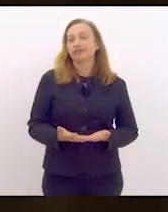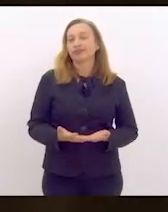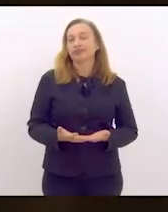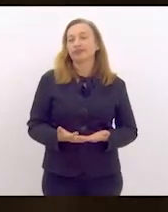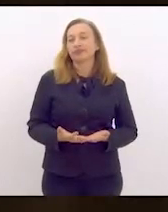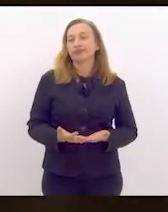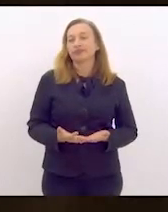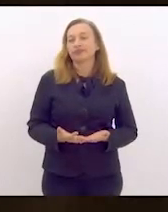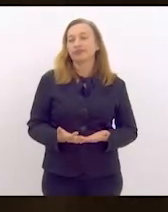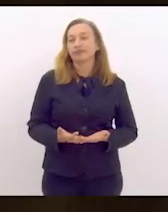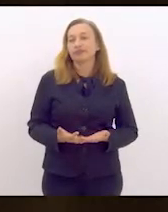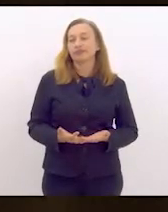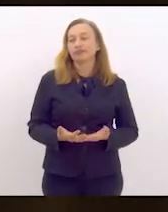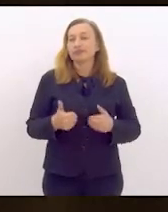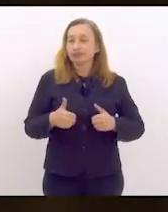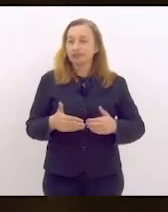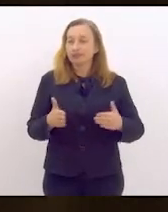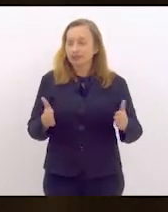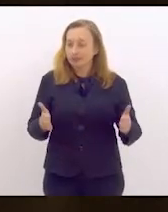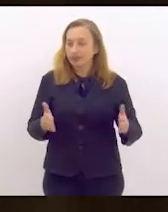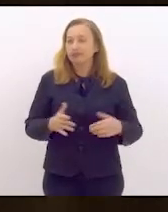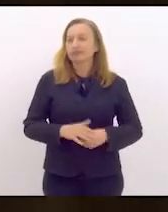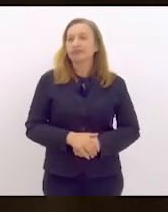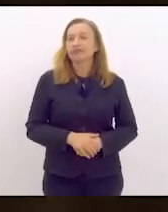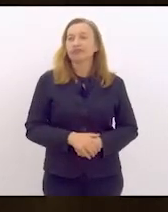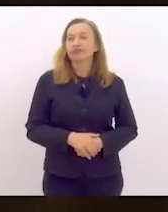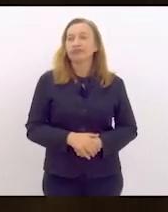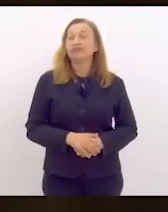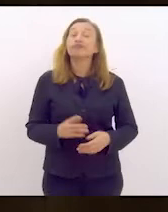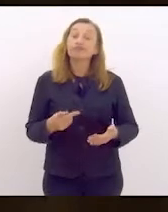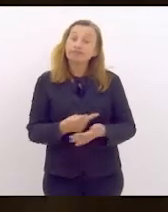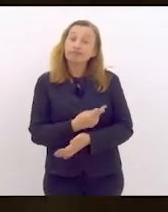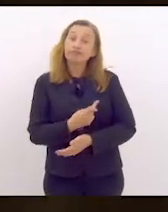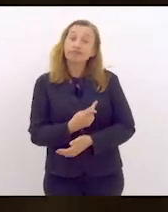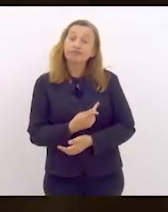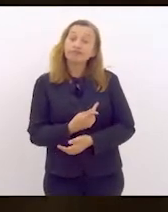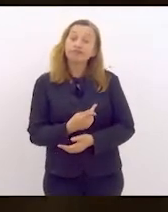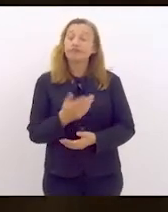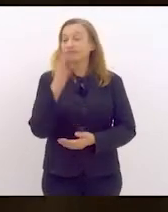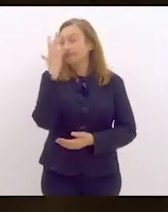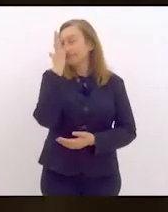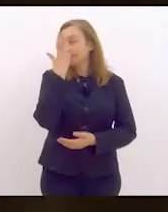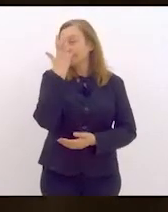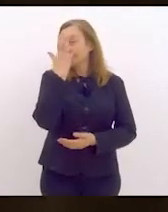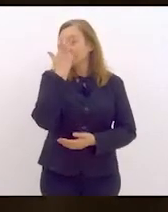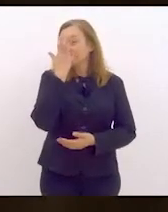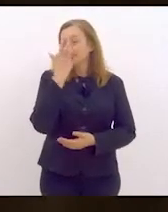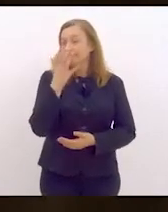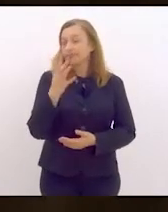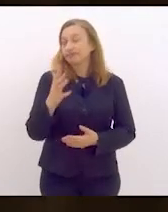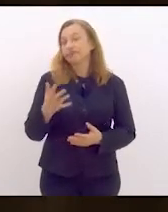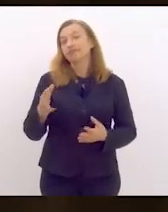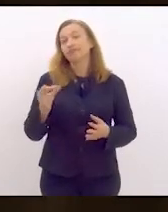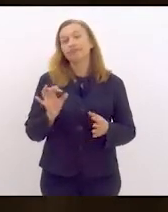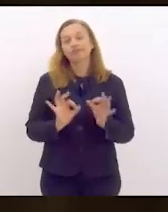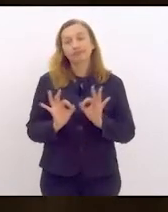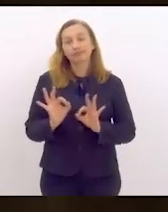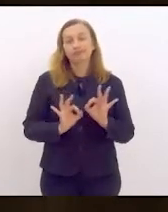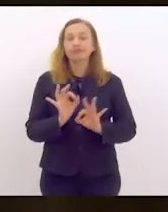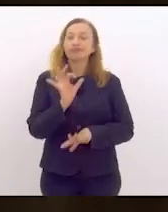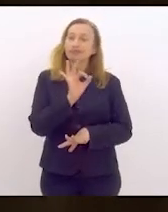quem inaugurou. E o que acontece é o seguinte, o carnaval ele é feito exatamente